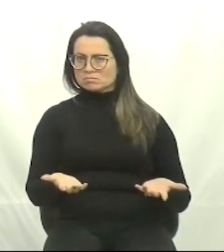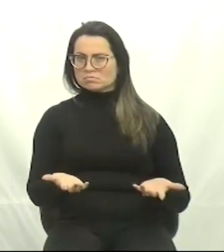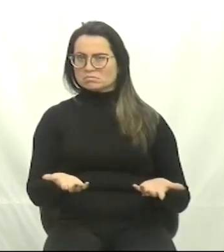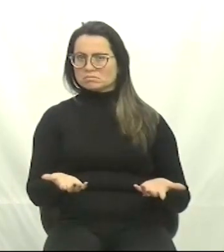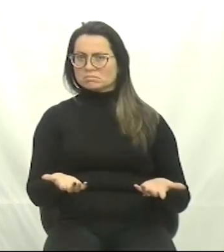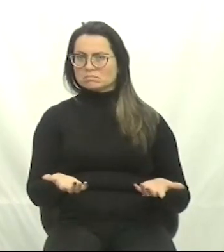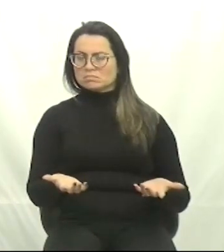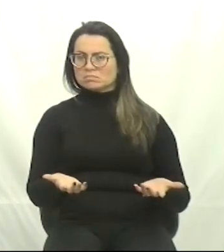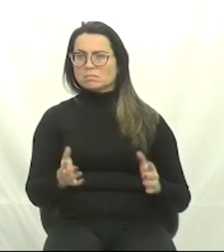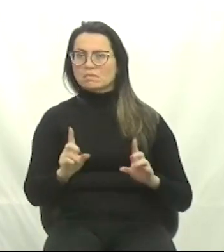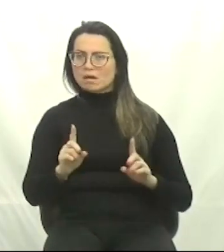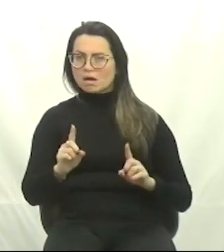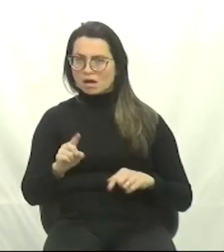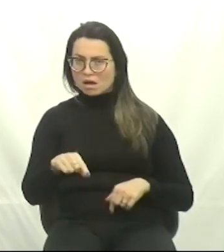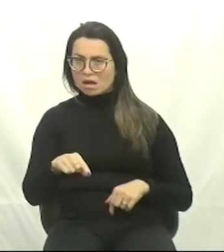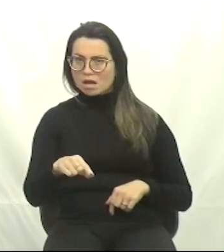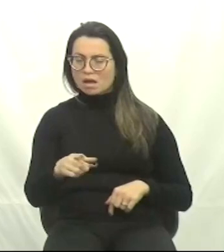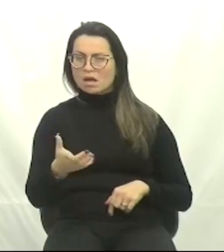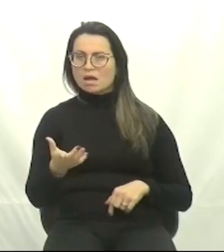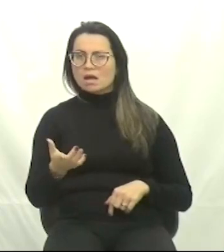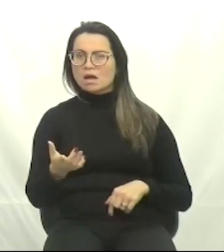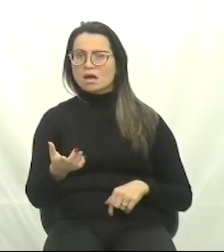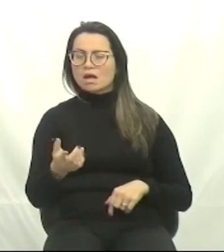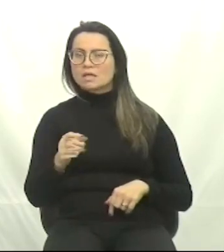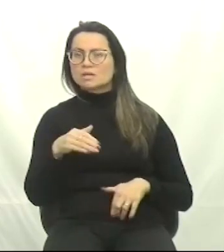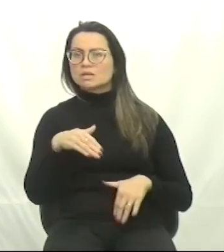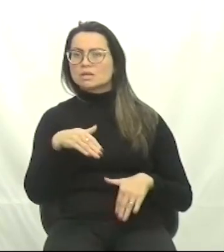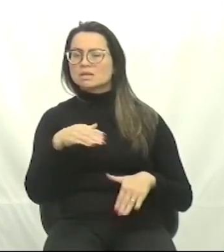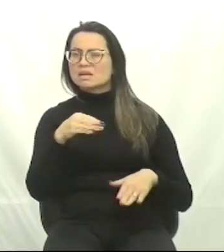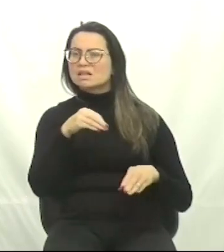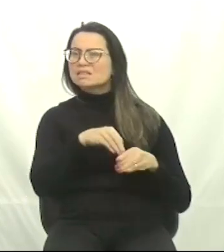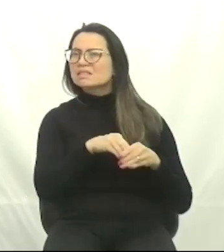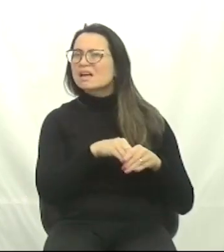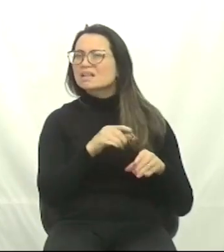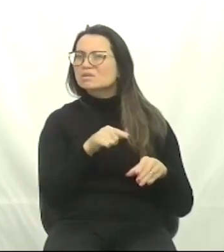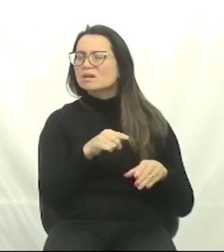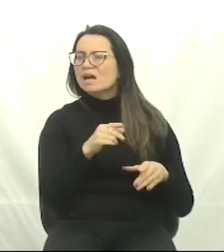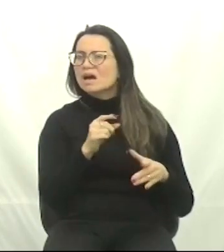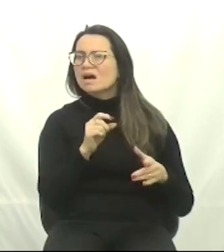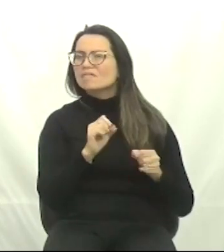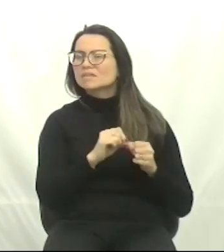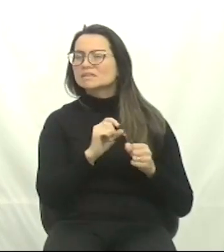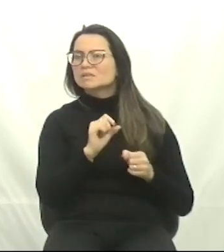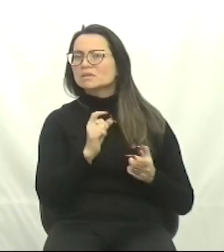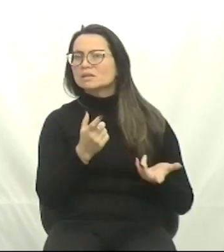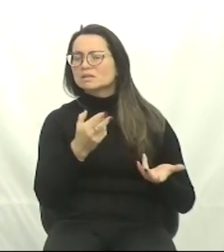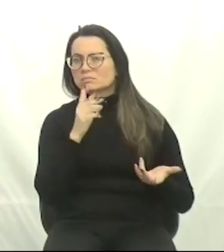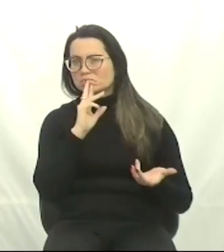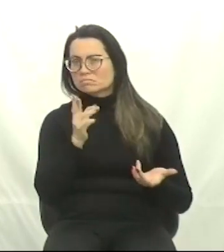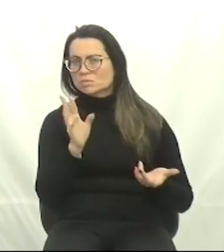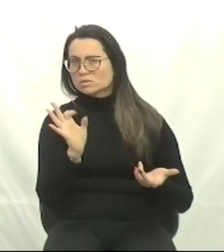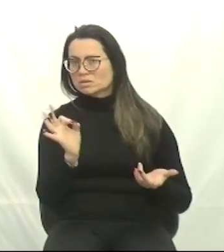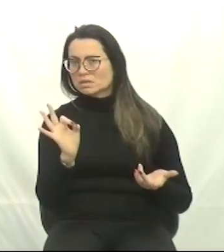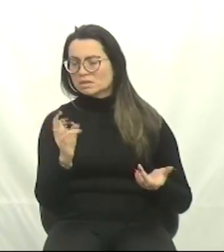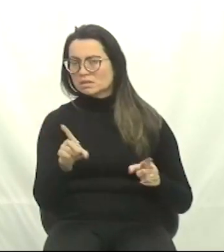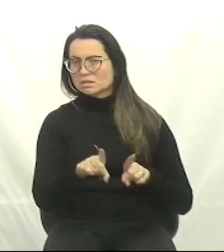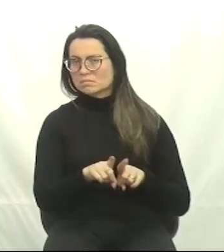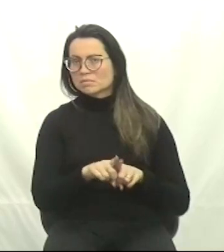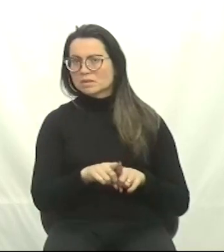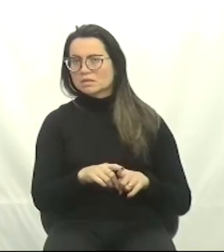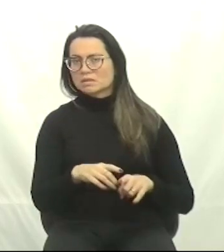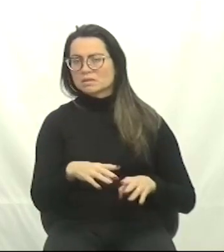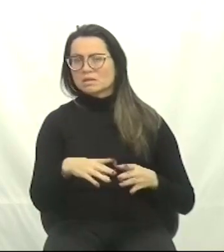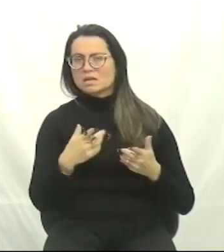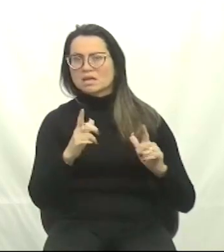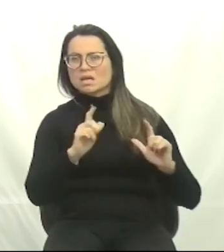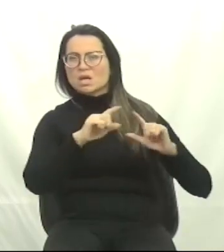Não, exatamente, aí é que está. E o que tem dentro do espaço? Não foi dado resposta naquele requerimento. Até porque tem quadros,